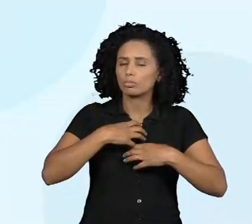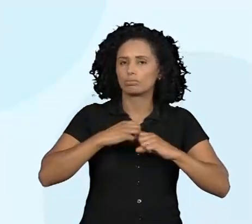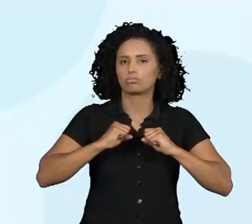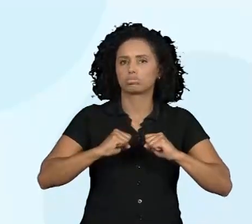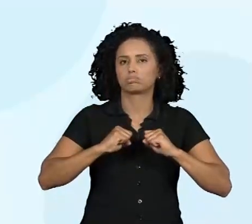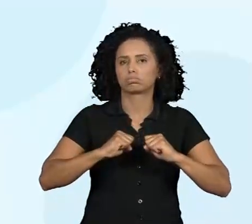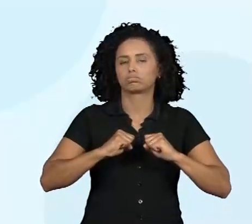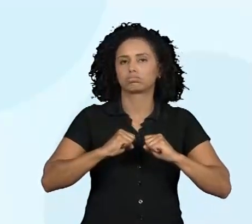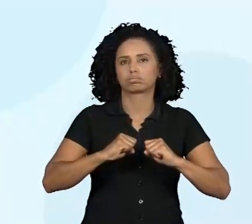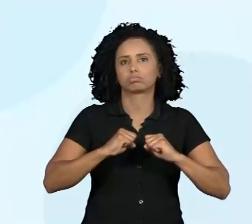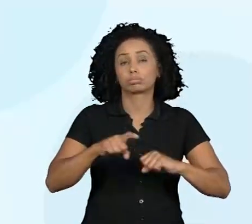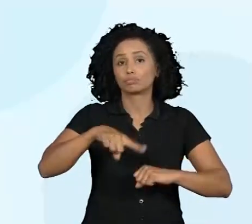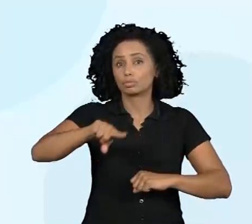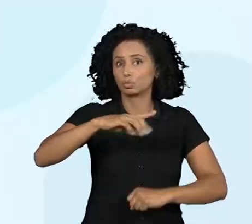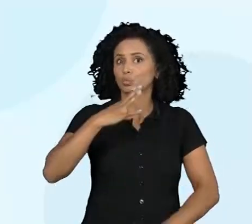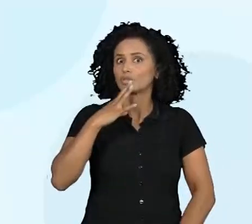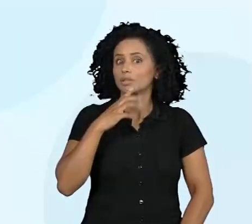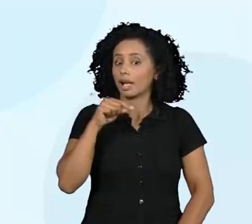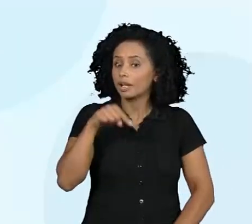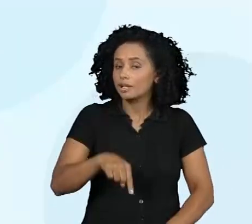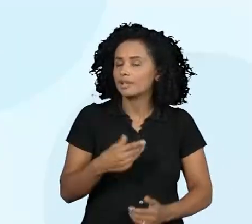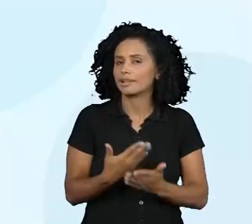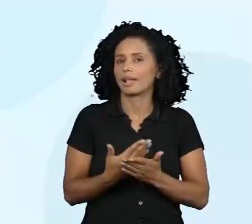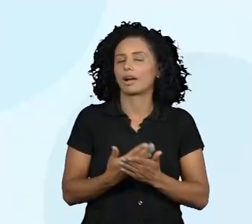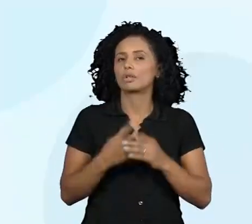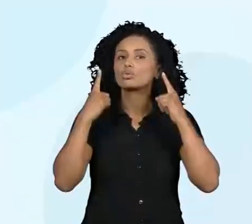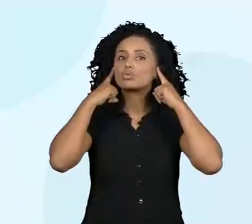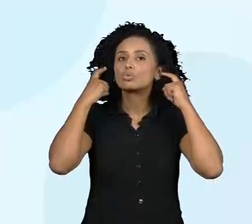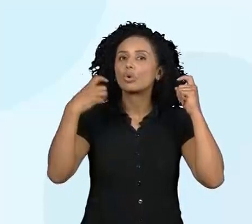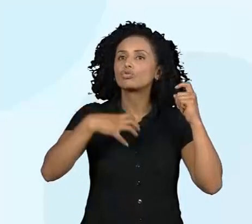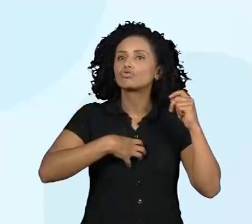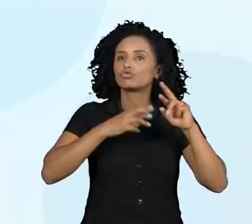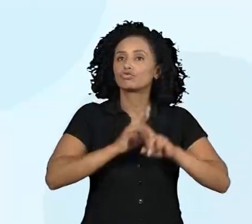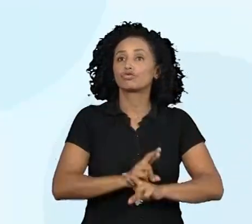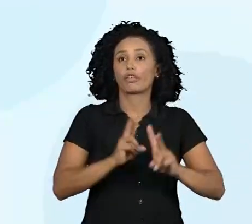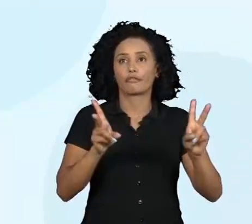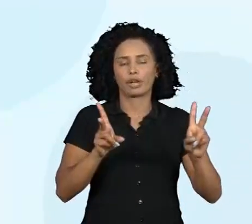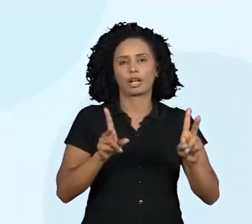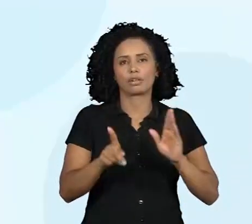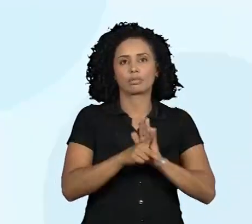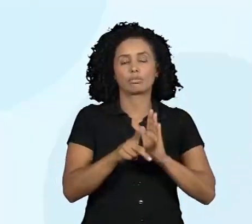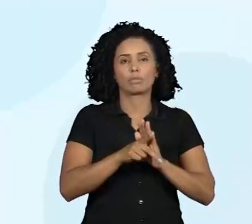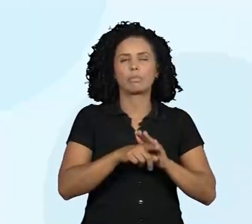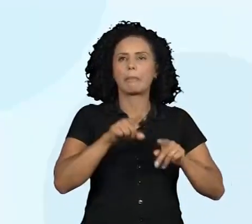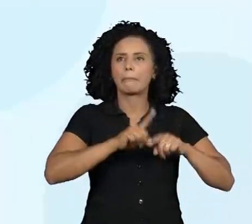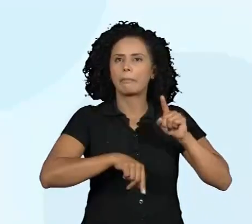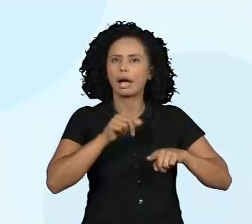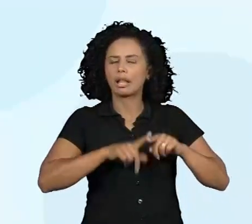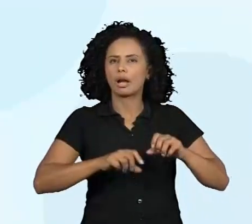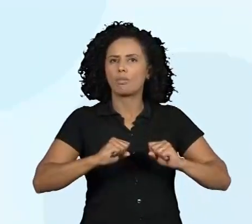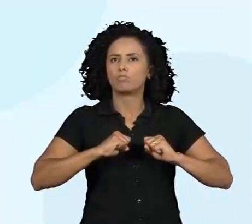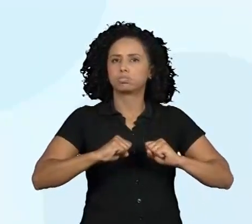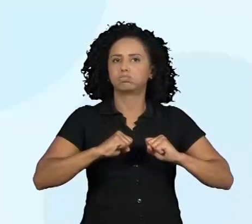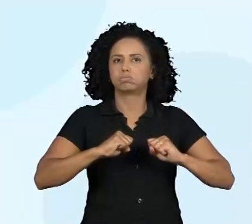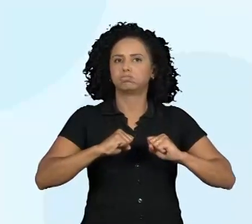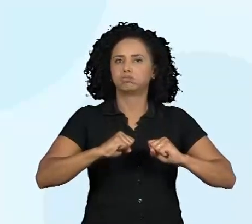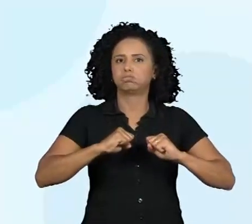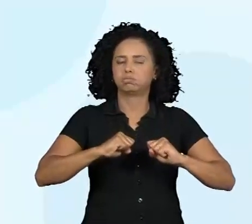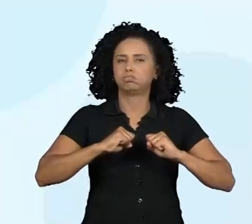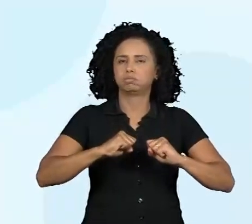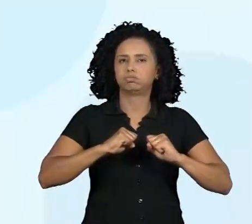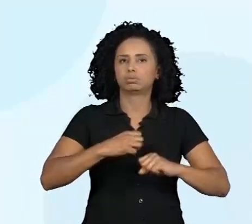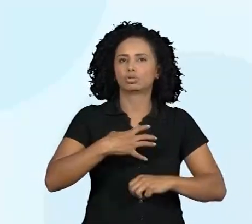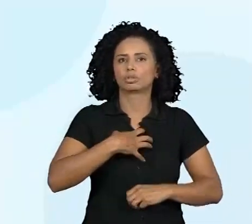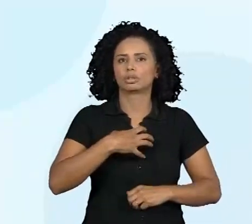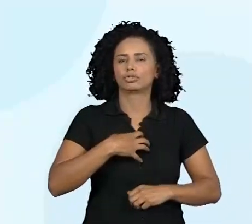conhecimento desta aula. Então, produzir diferentes sons a partir da vibração de objetos e identificar aí